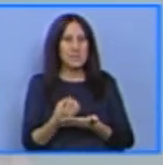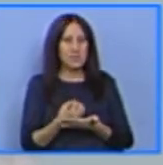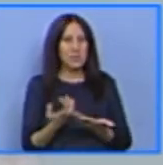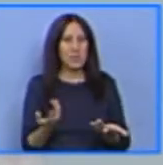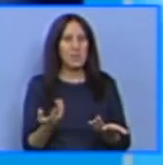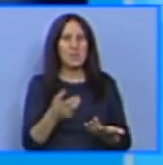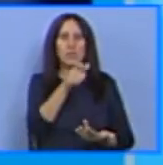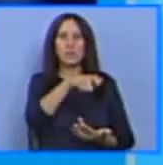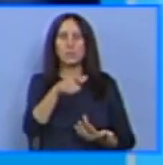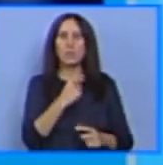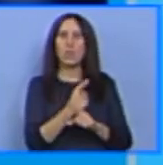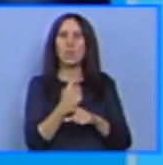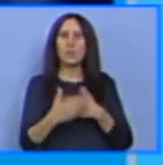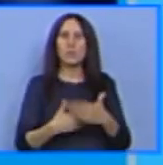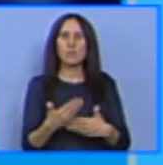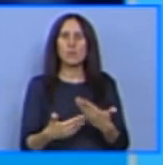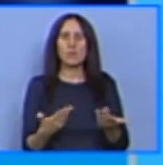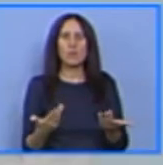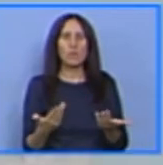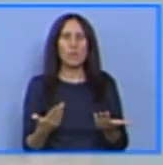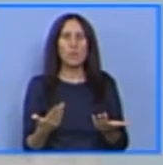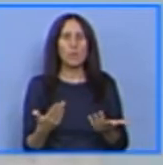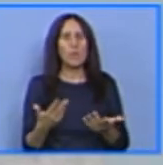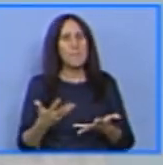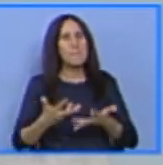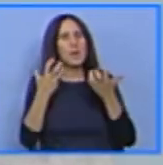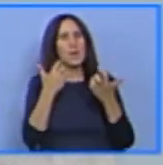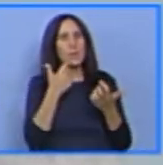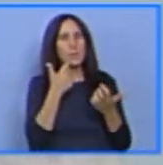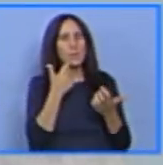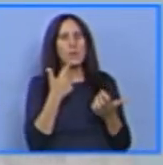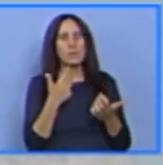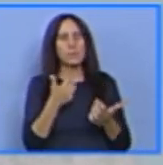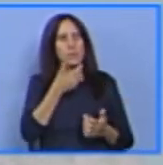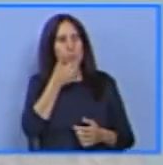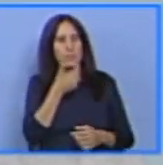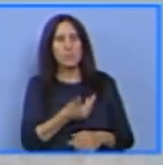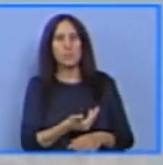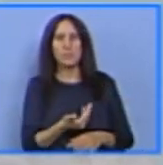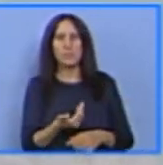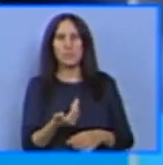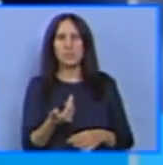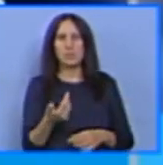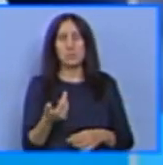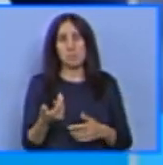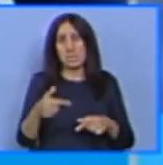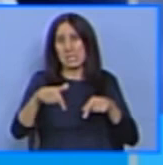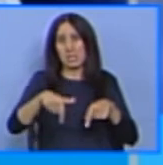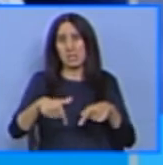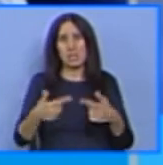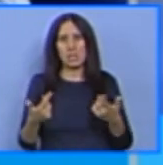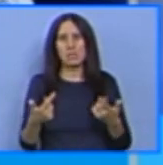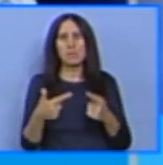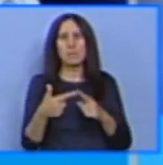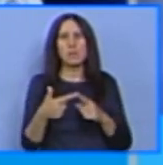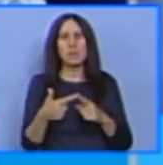E que as pessoas continuam com grande apetência por experiências, e aqui não é necessário